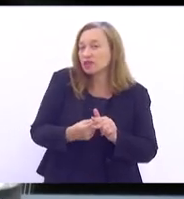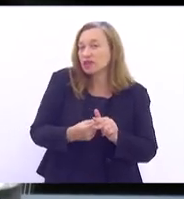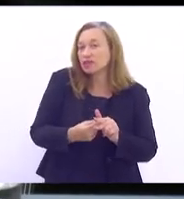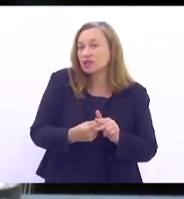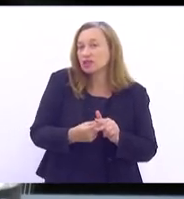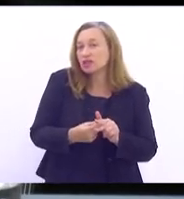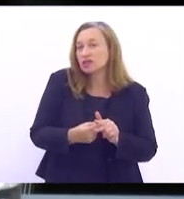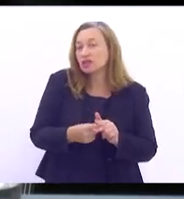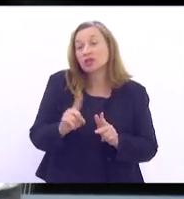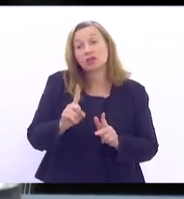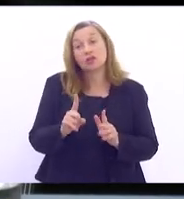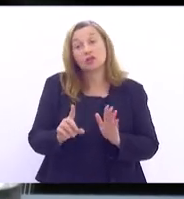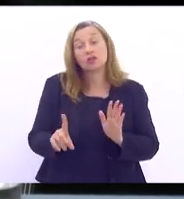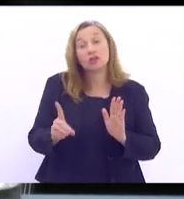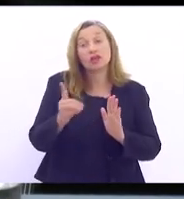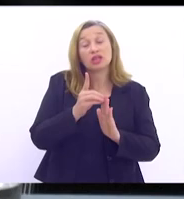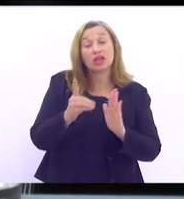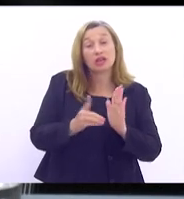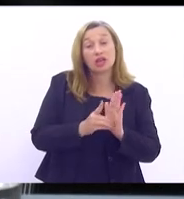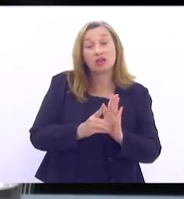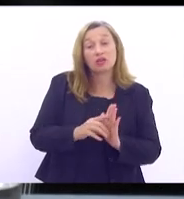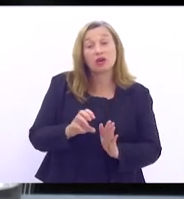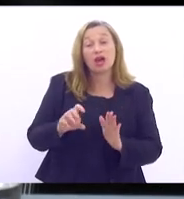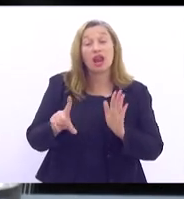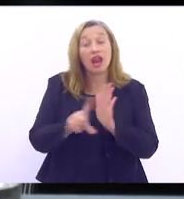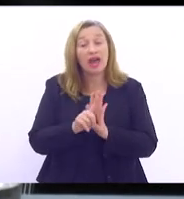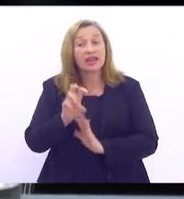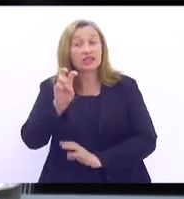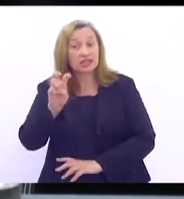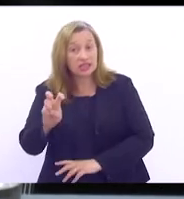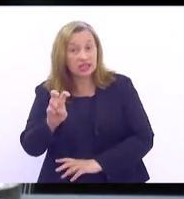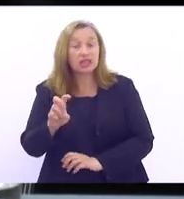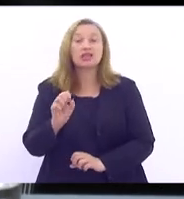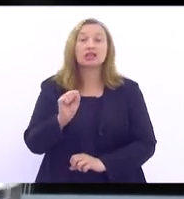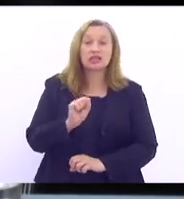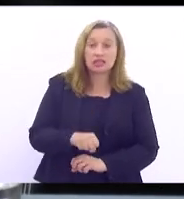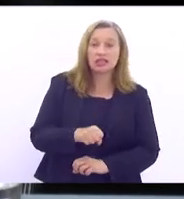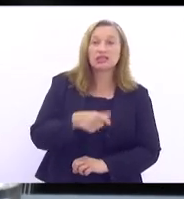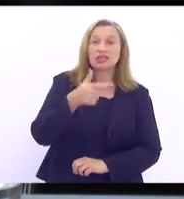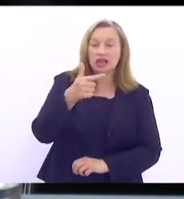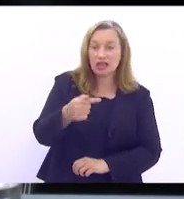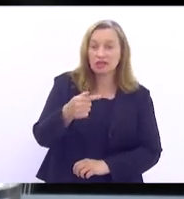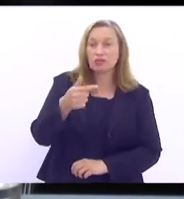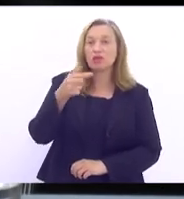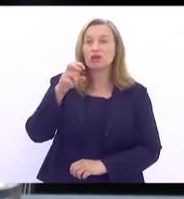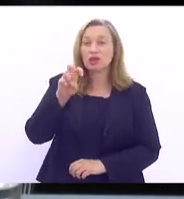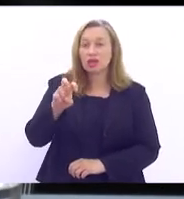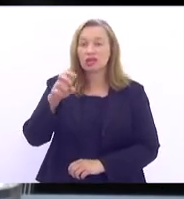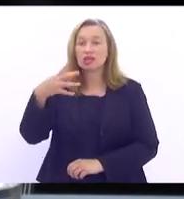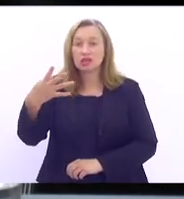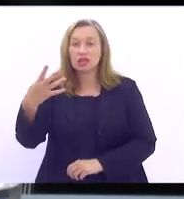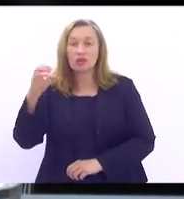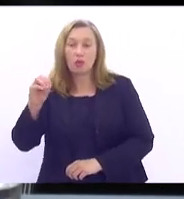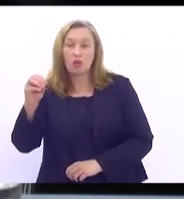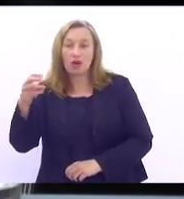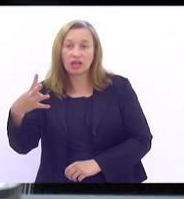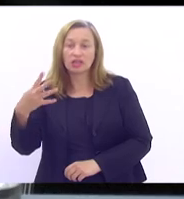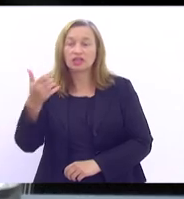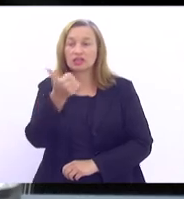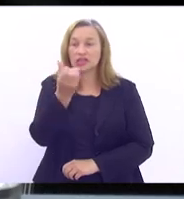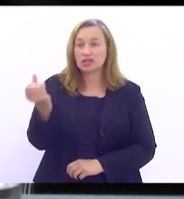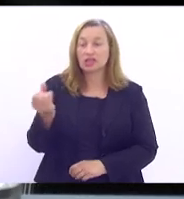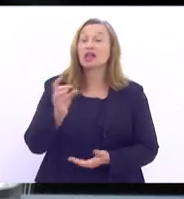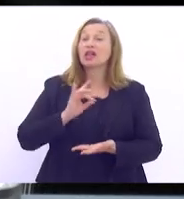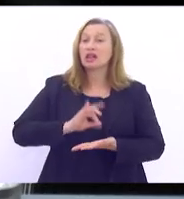não seja o decreto-lei 5, e sim a 7.504, de 16. Senhor presidente... Então, Deputado Cozzolino.